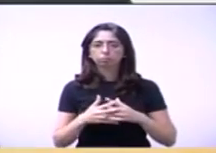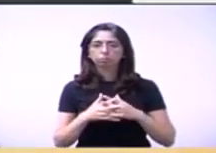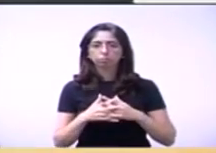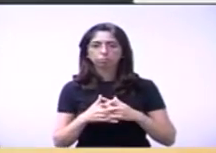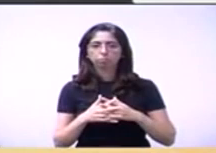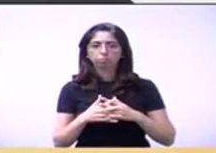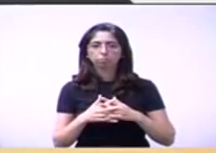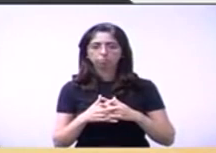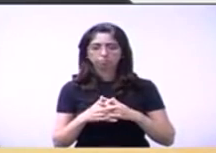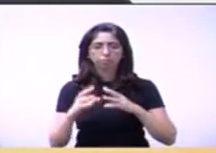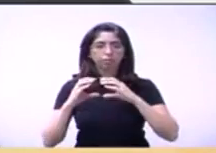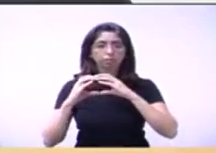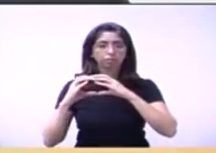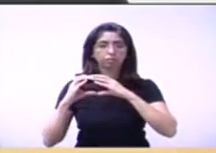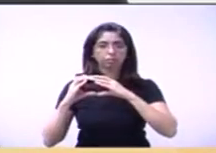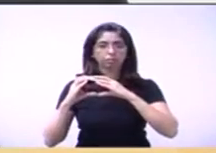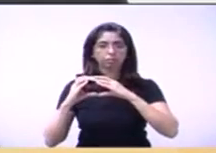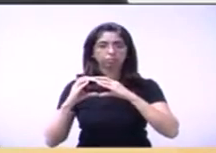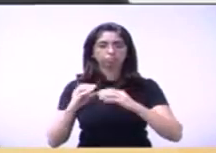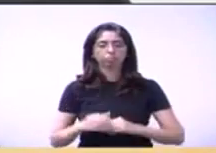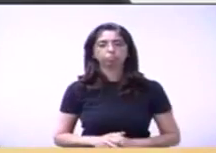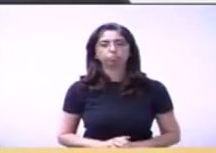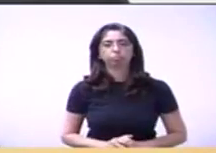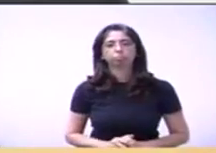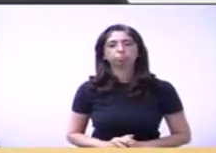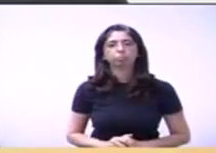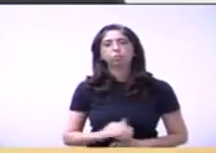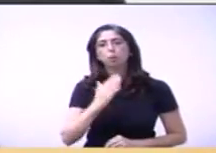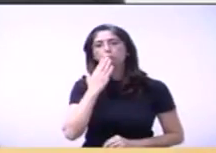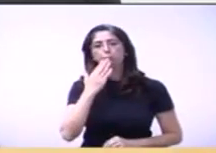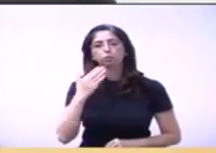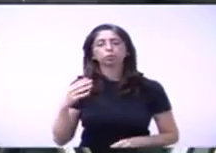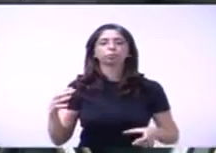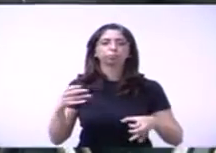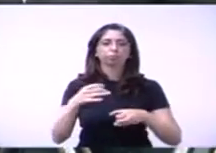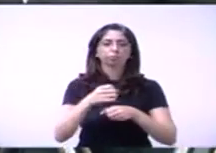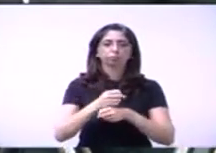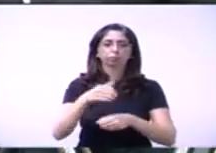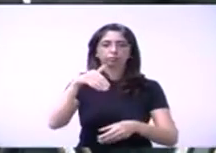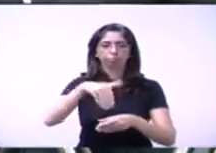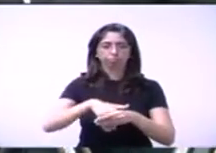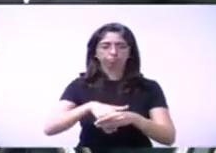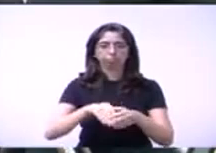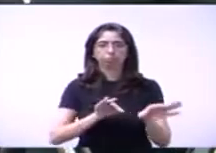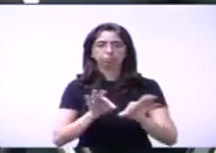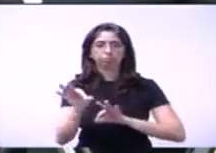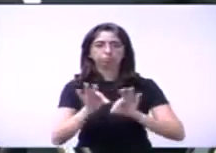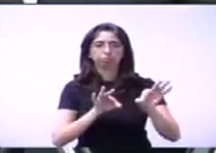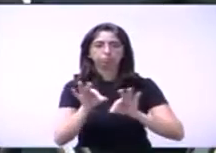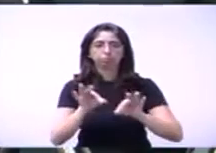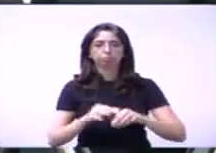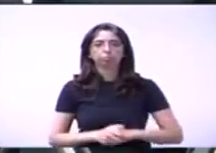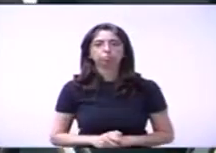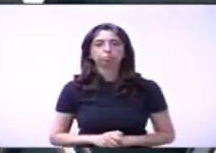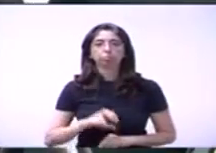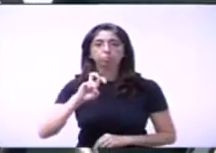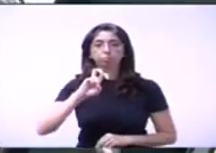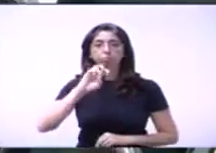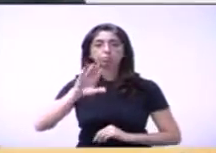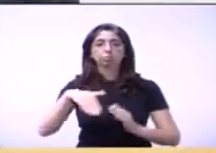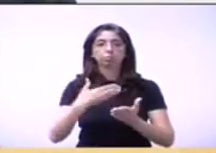Com a palavra, vereador Zecô. Gostaria de pedir que se botasse em bloco o projeto do 5 ao